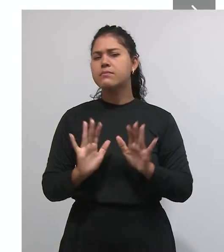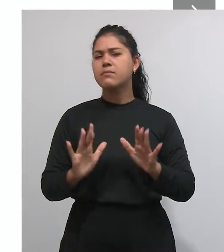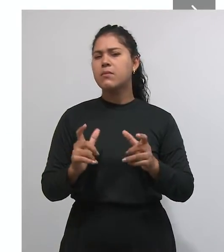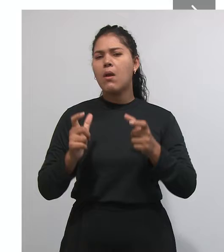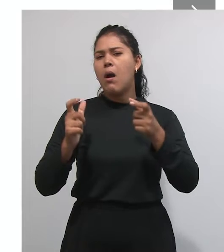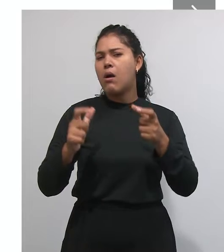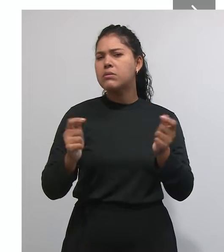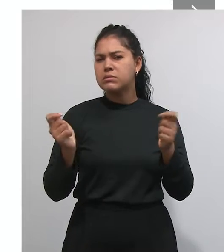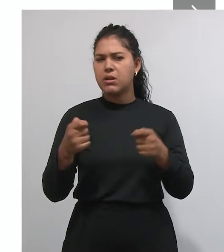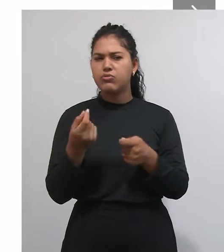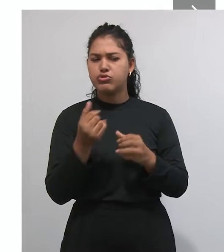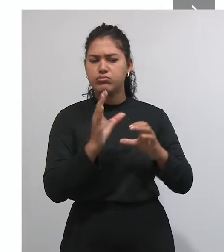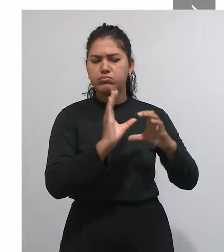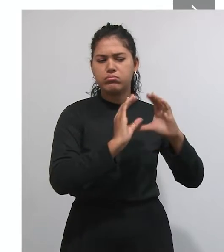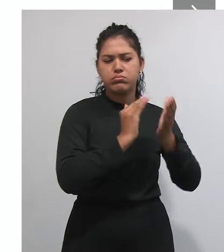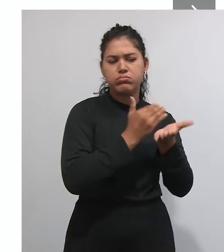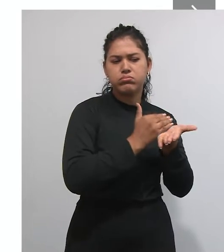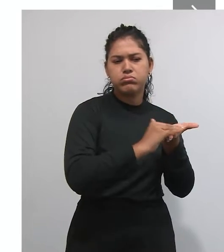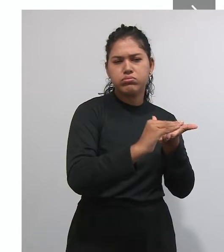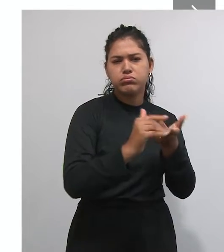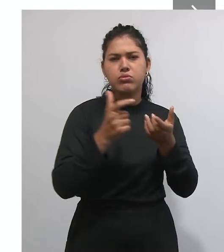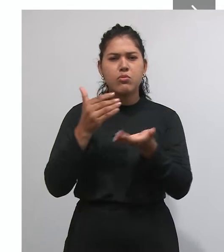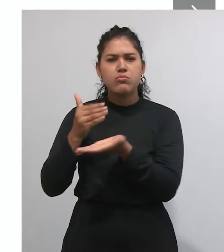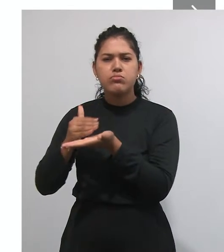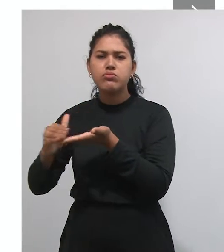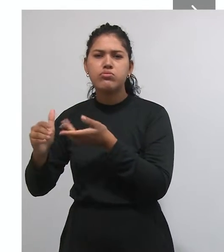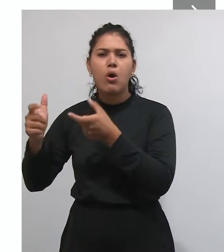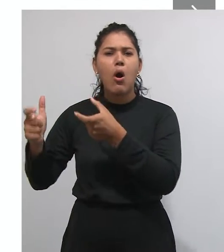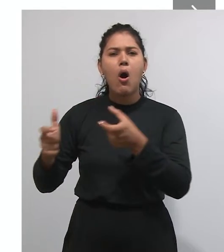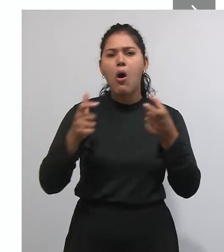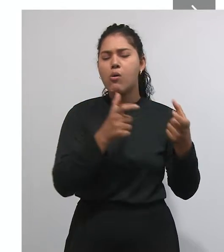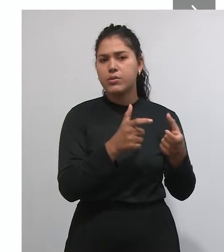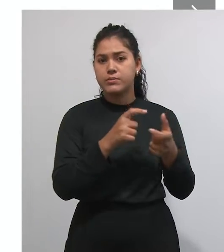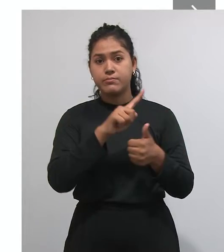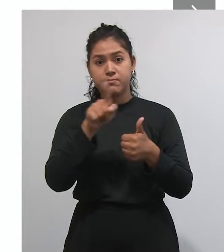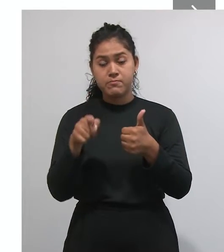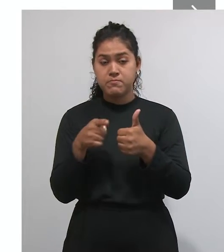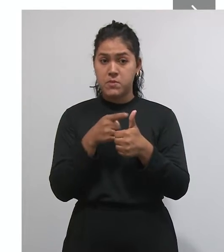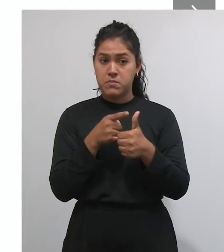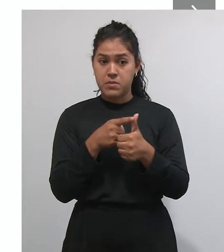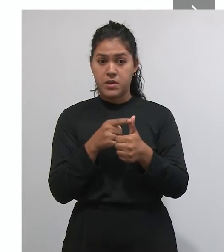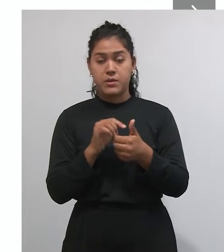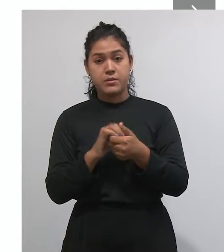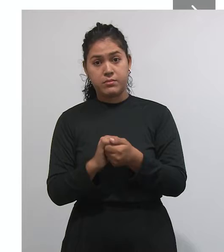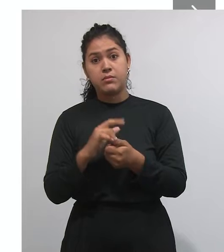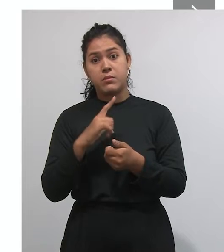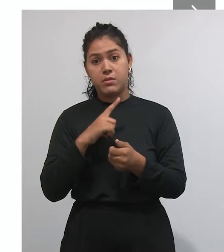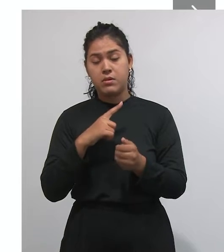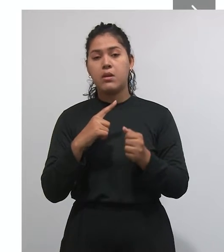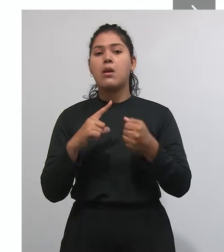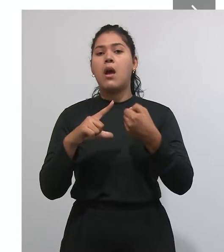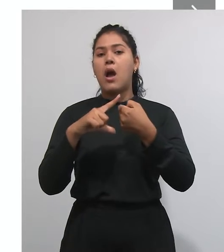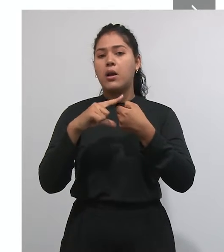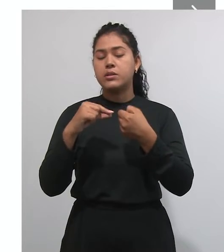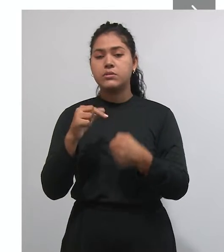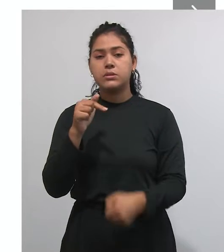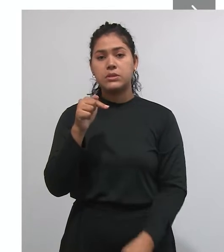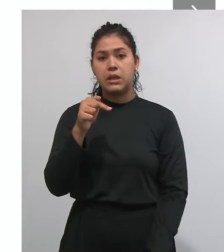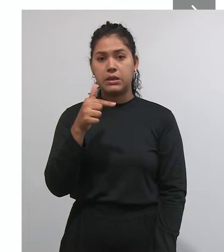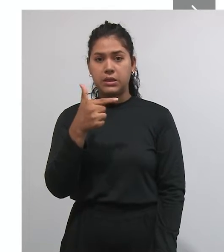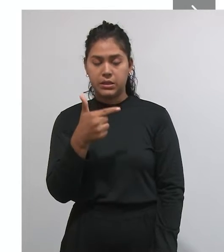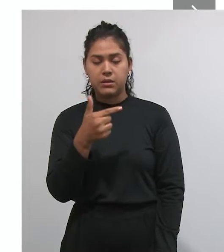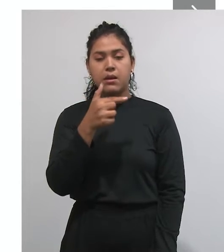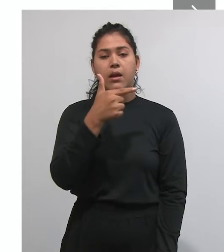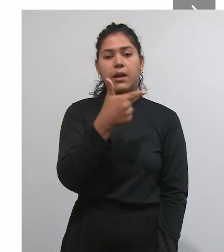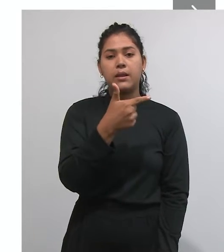Bom, onde podem ser investidos? Então, existem algumas questões que podem ser investidas. De acordo com o artigo 70 da